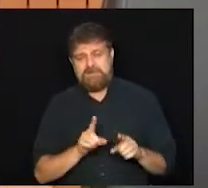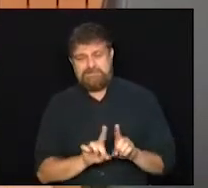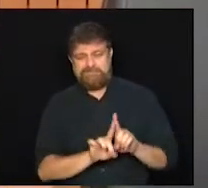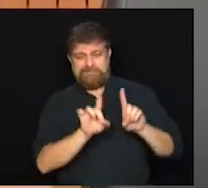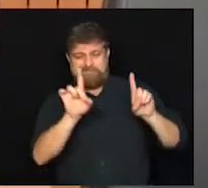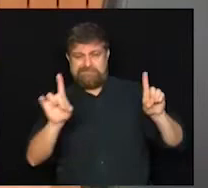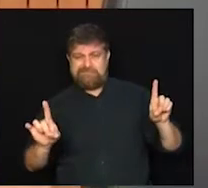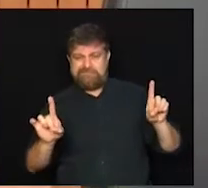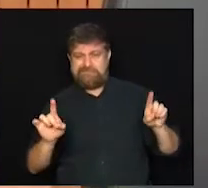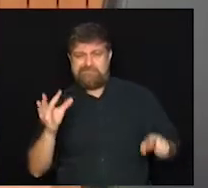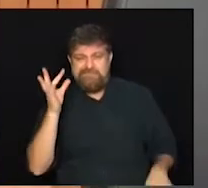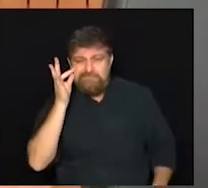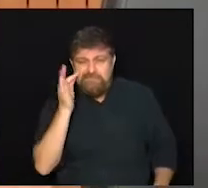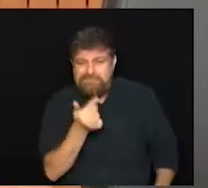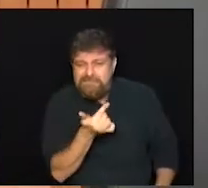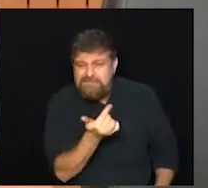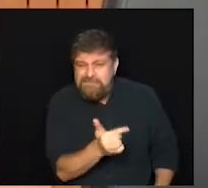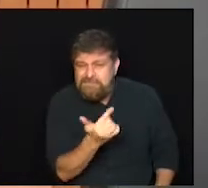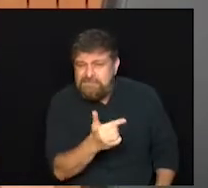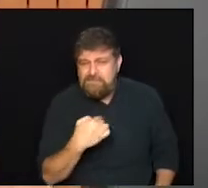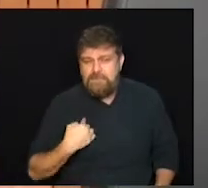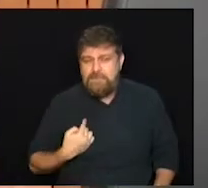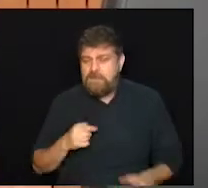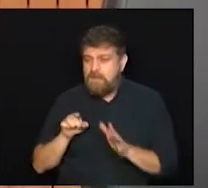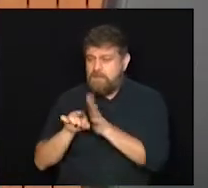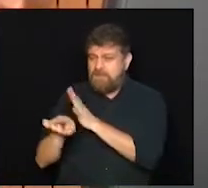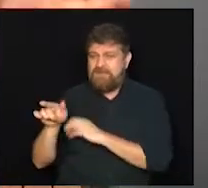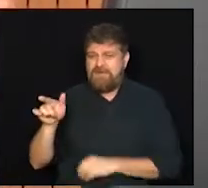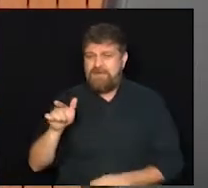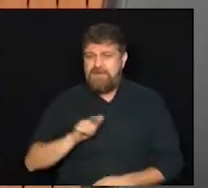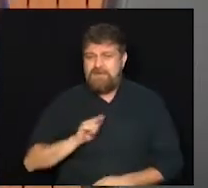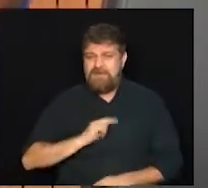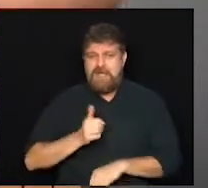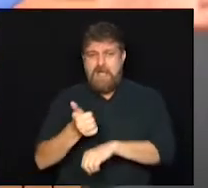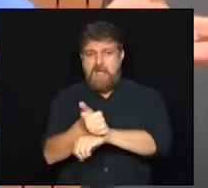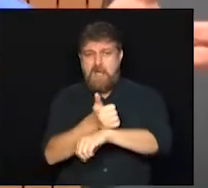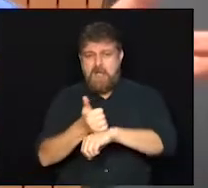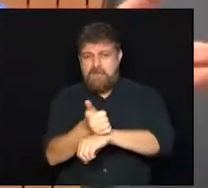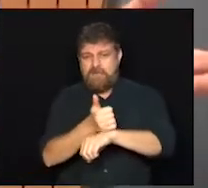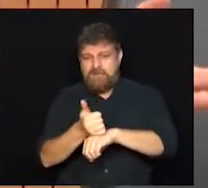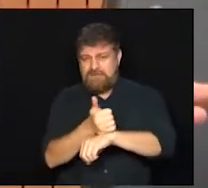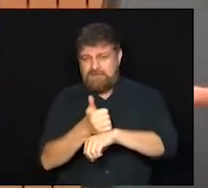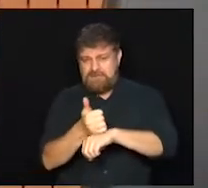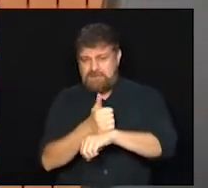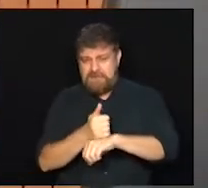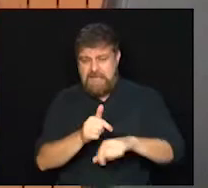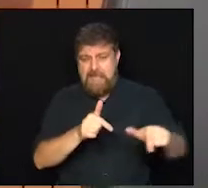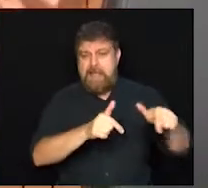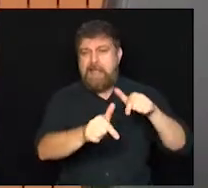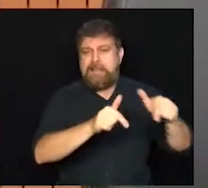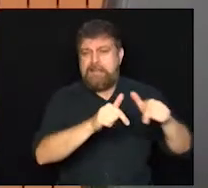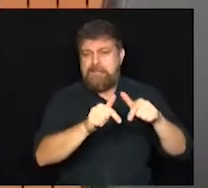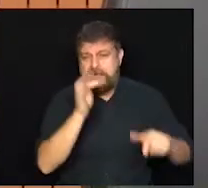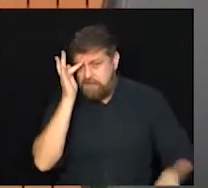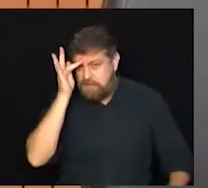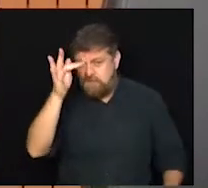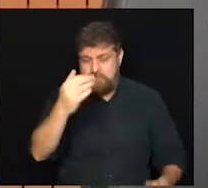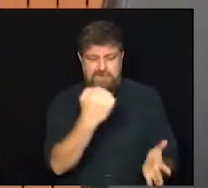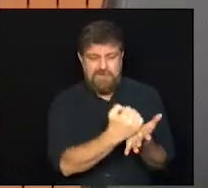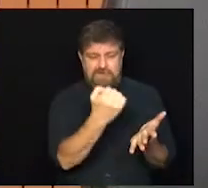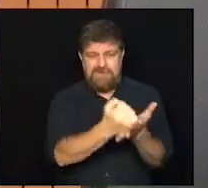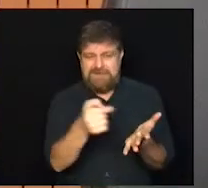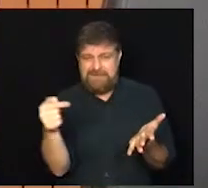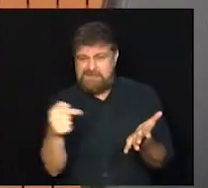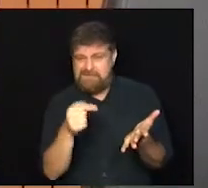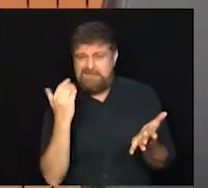distanciamento. Nós corremos o risco de ter um corpo de profissionais sendo colocados no mercado, assim, que